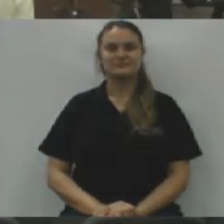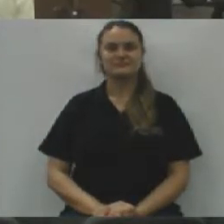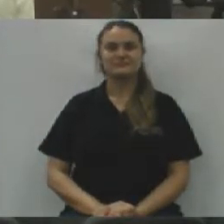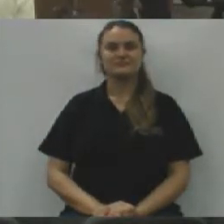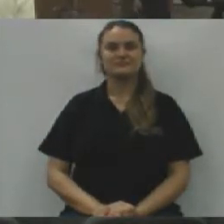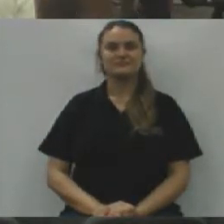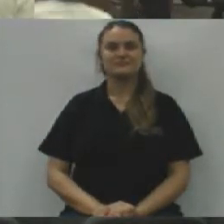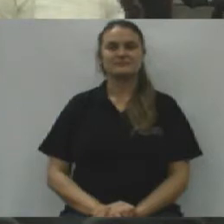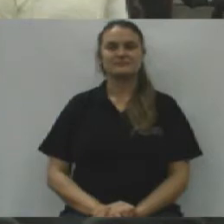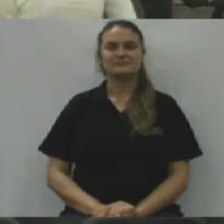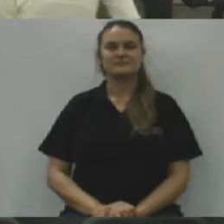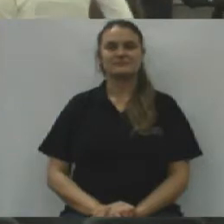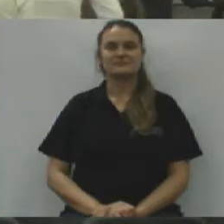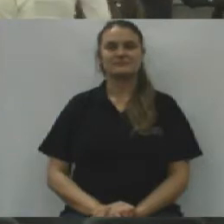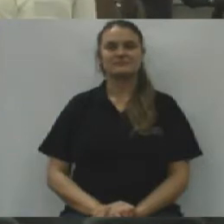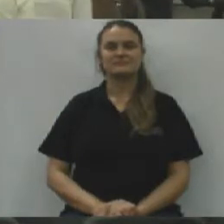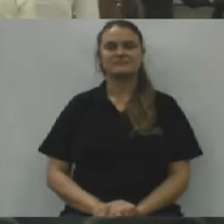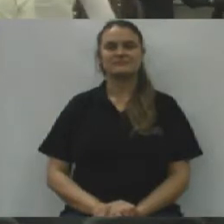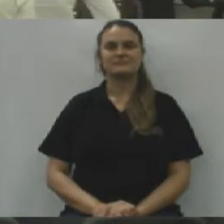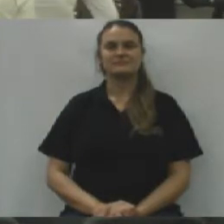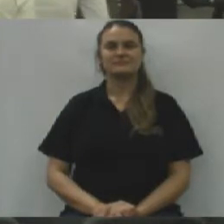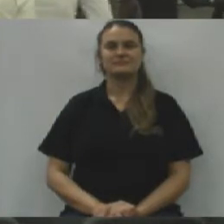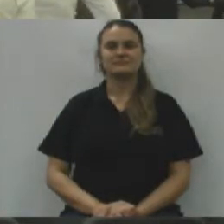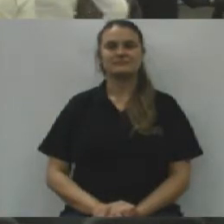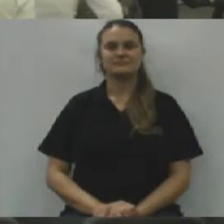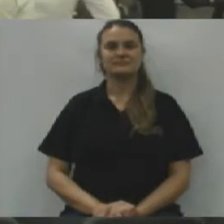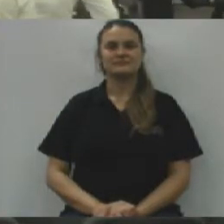33ª reunião, convido o vereador...